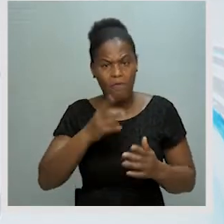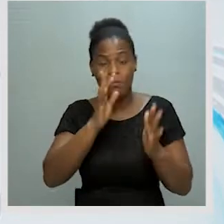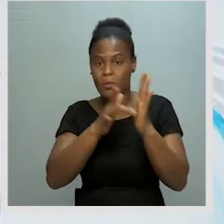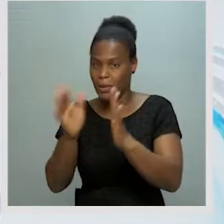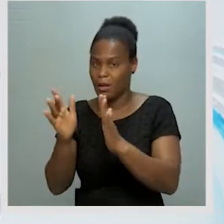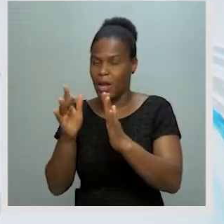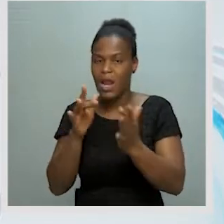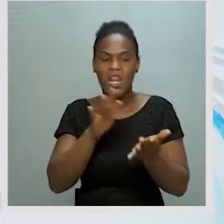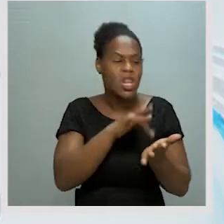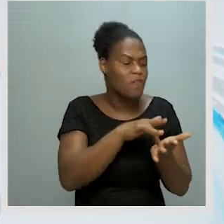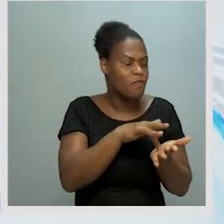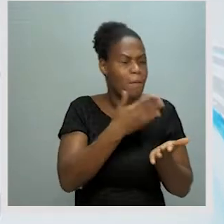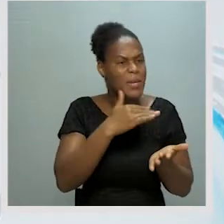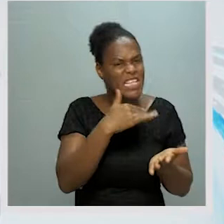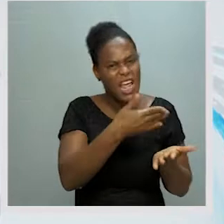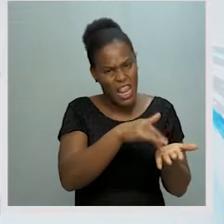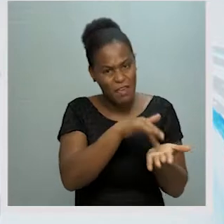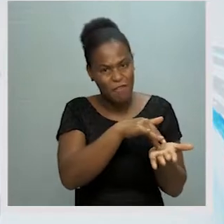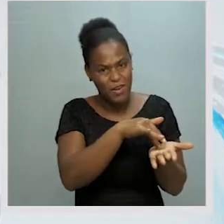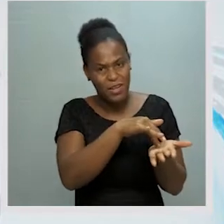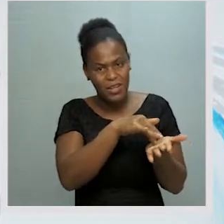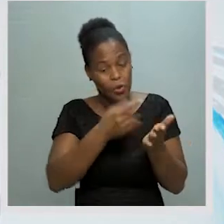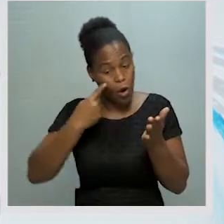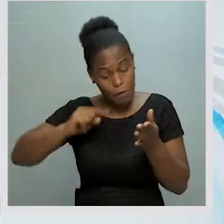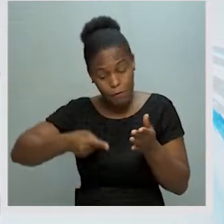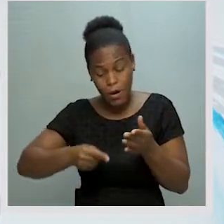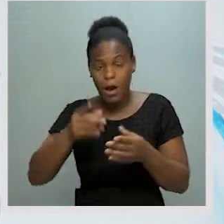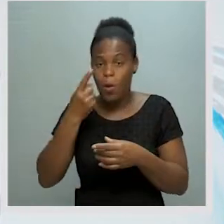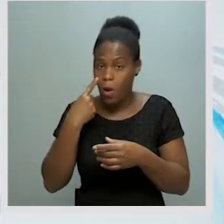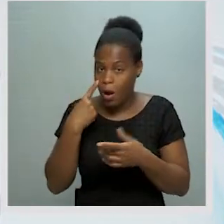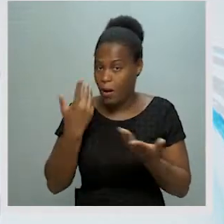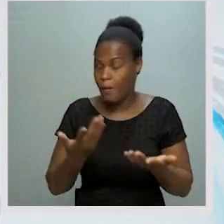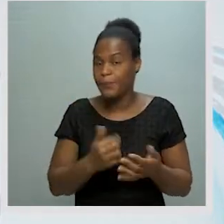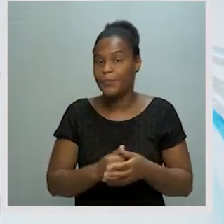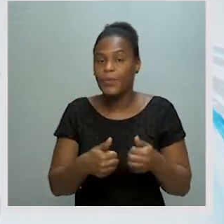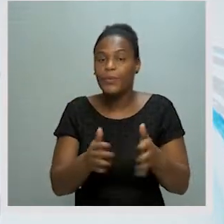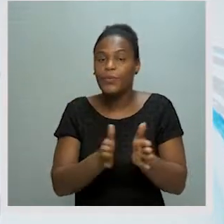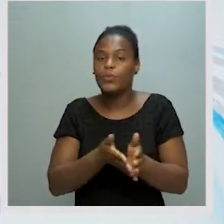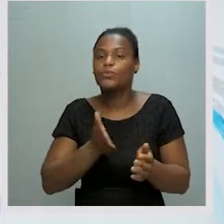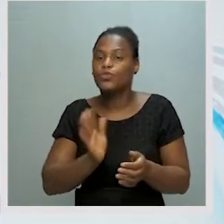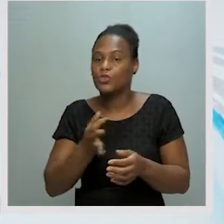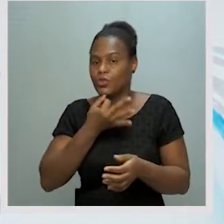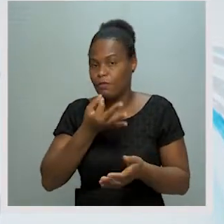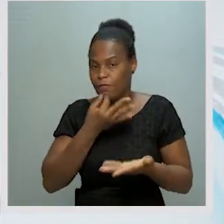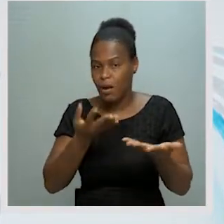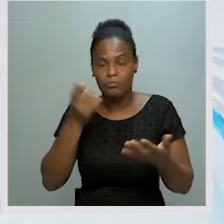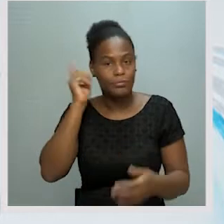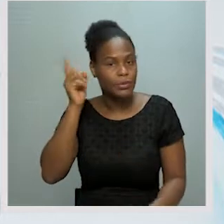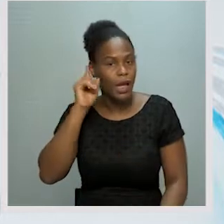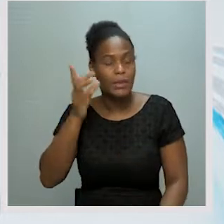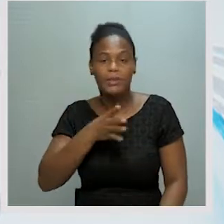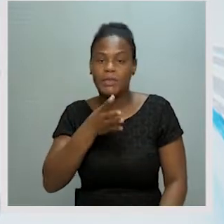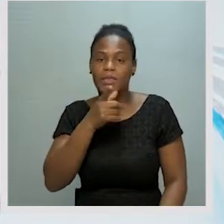uma matéria ou de um conteúdo para aprofundar os conhecimentos. De tudo que nós falamos, é